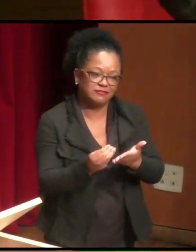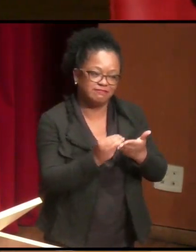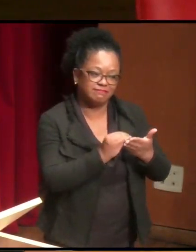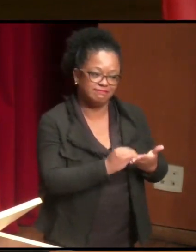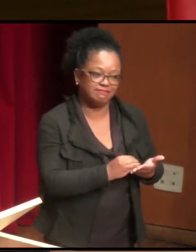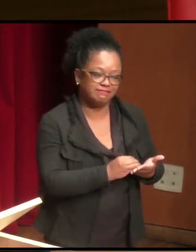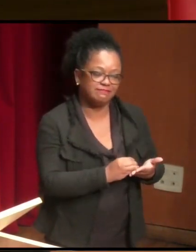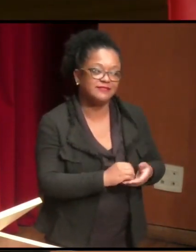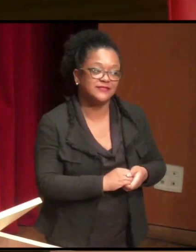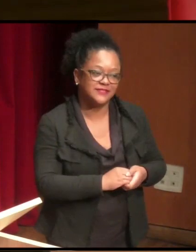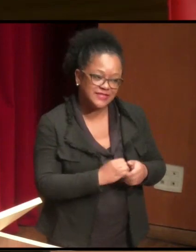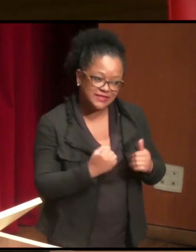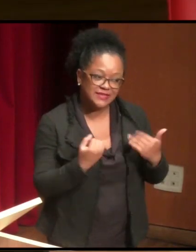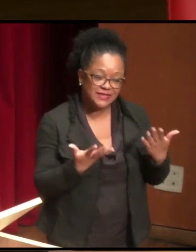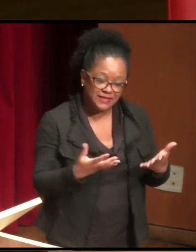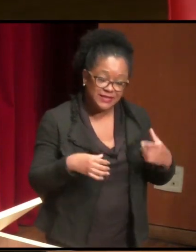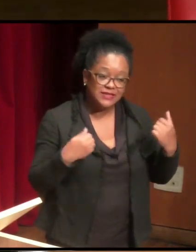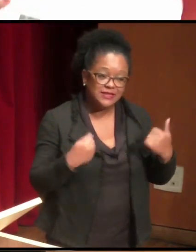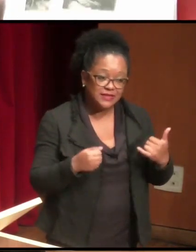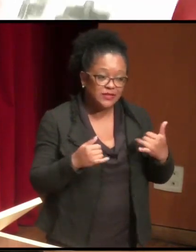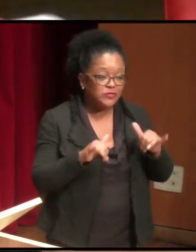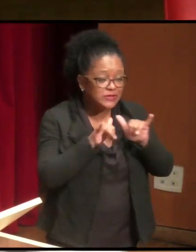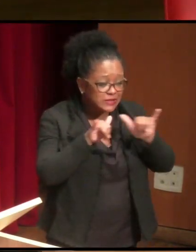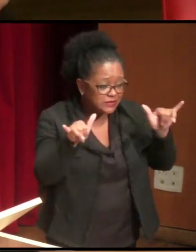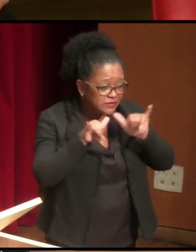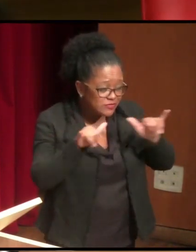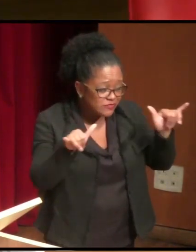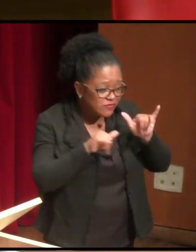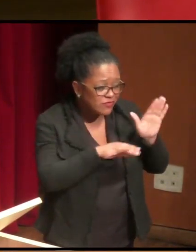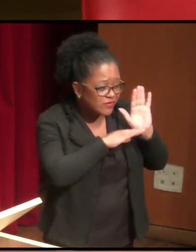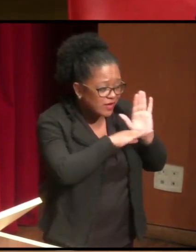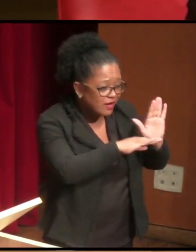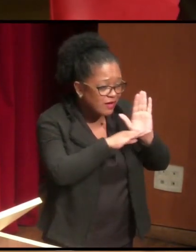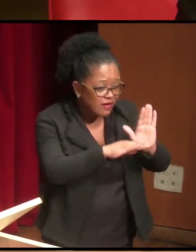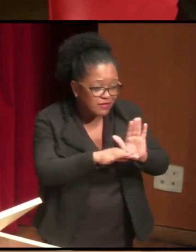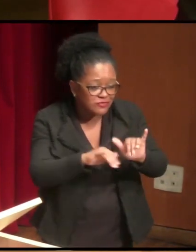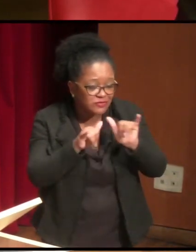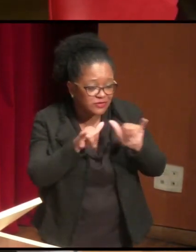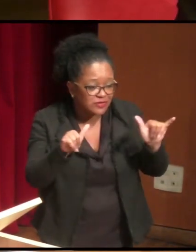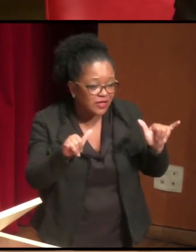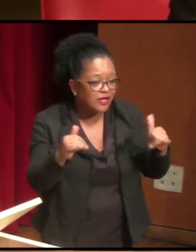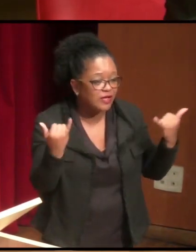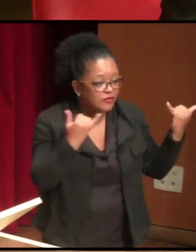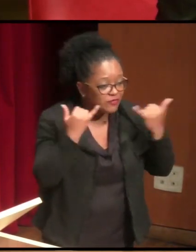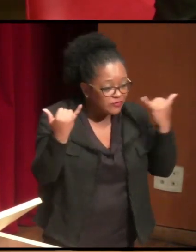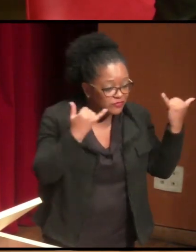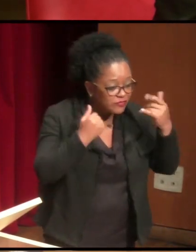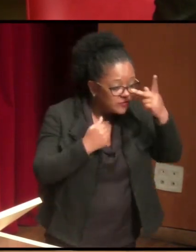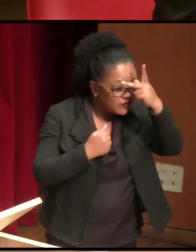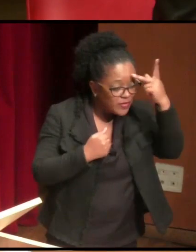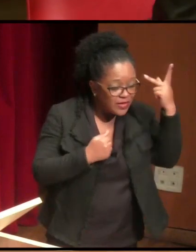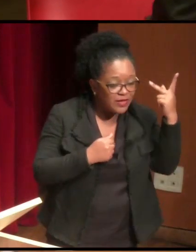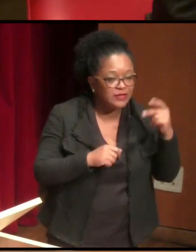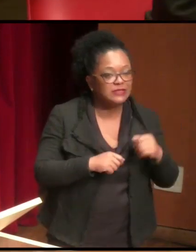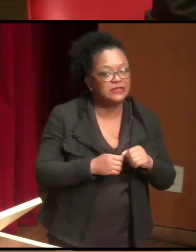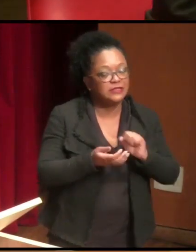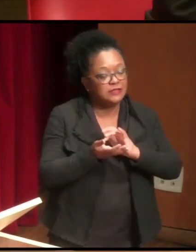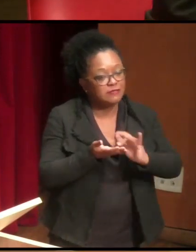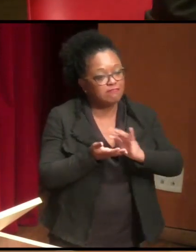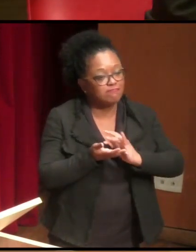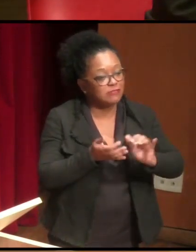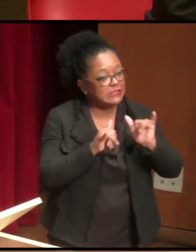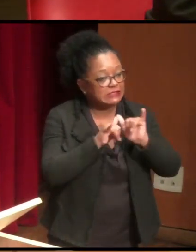maravilhosos, o Braille é pouco divulgado. A Paulinha está aqui, a nossa revisora do Braille, ela sabe disso. O Braille é